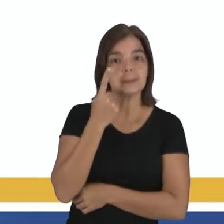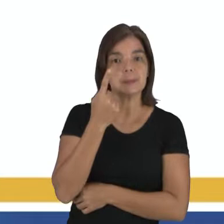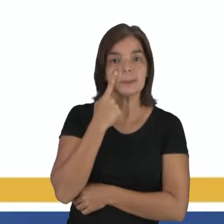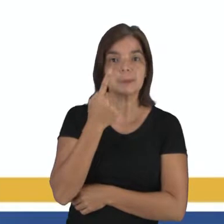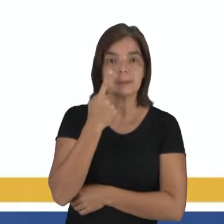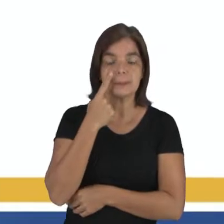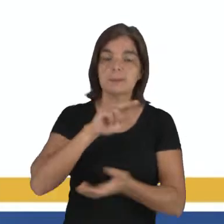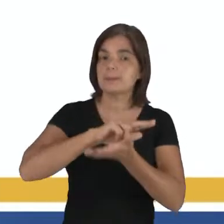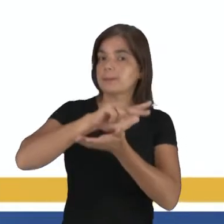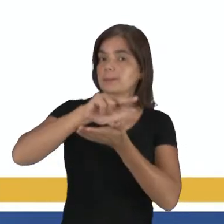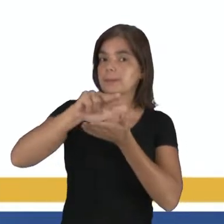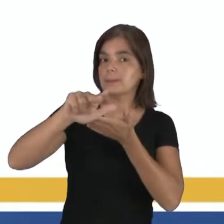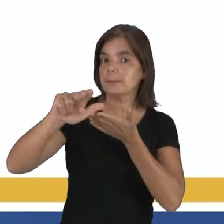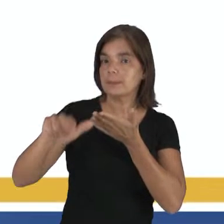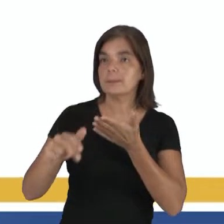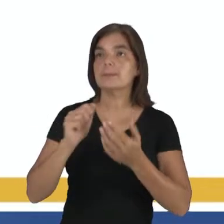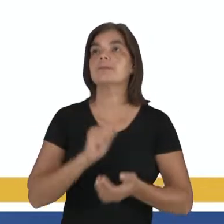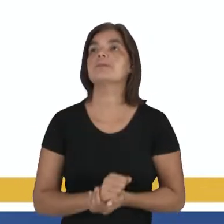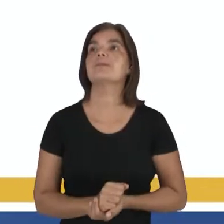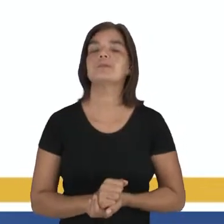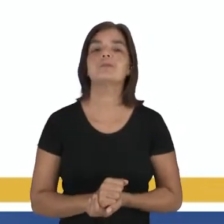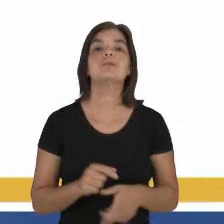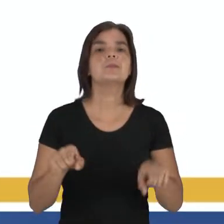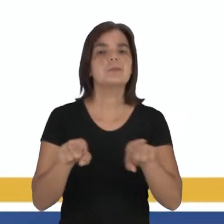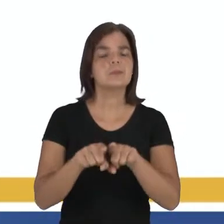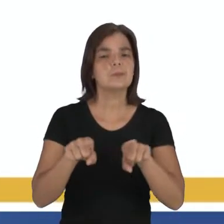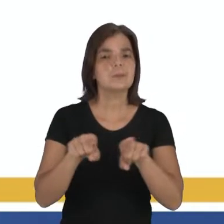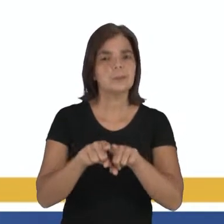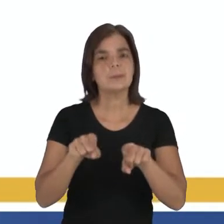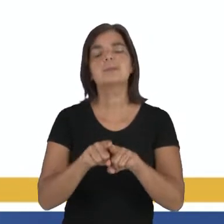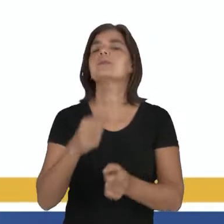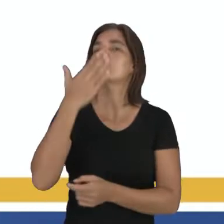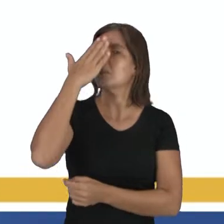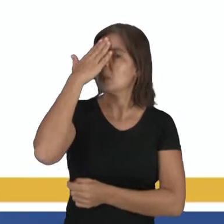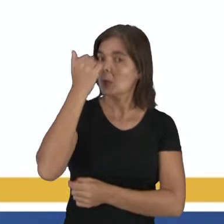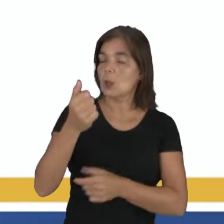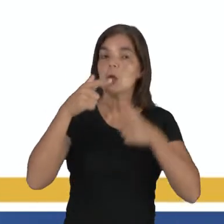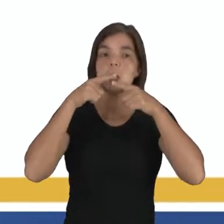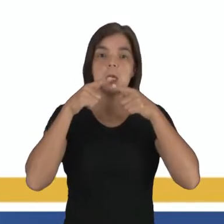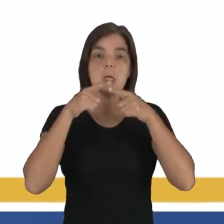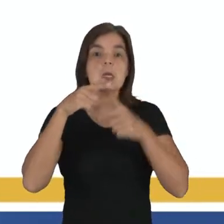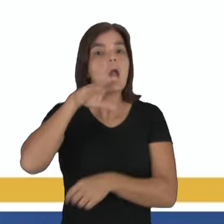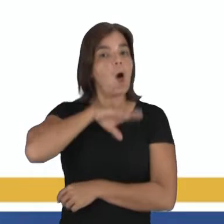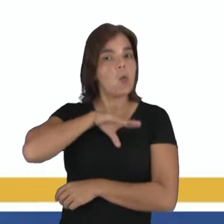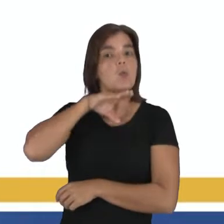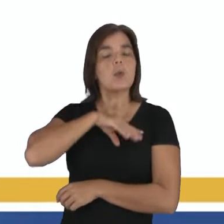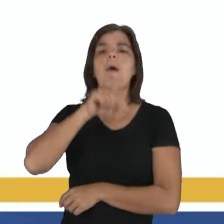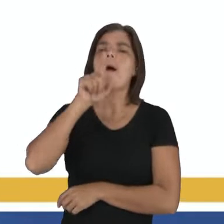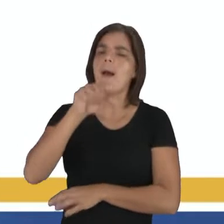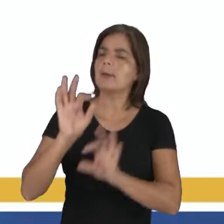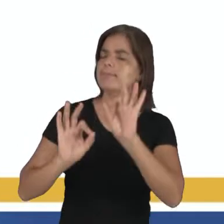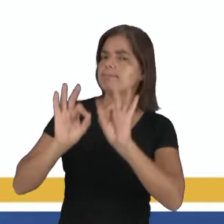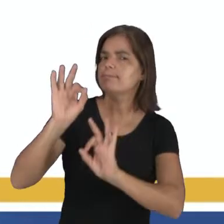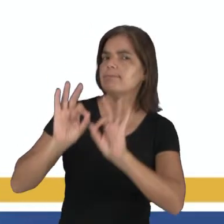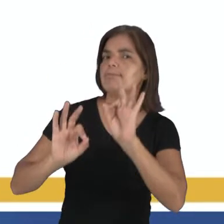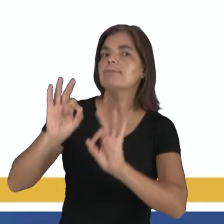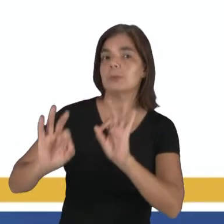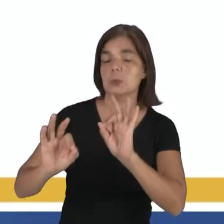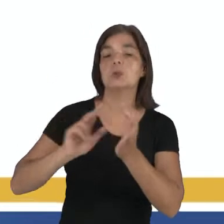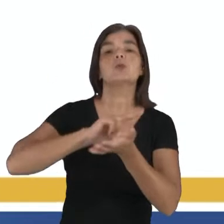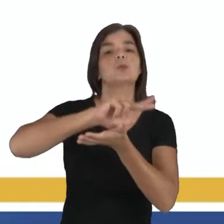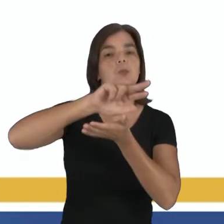conheça essas variações e saiba que a língua portuguesa ela é formada por